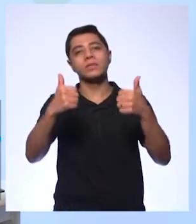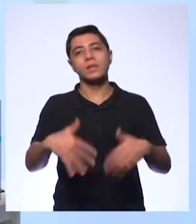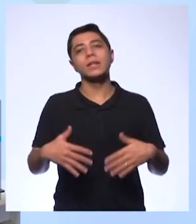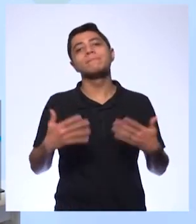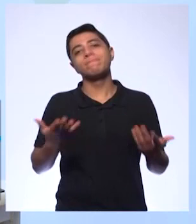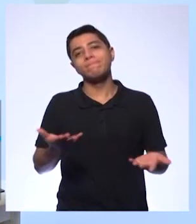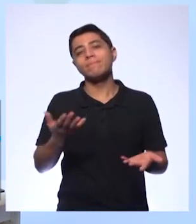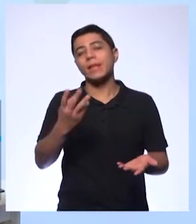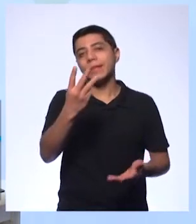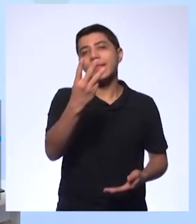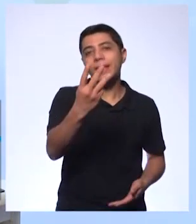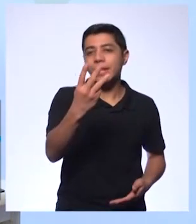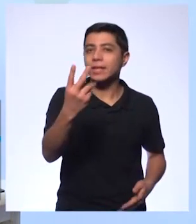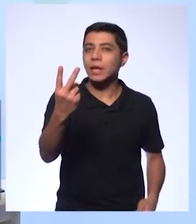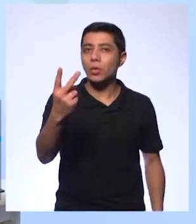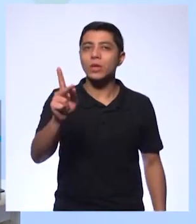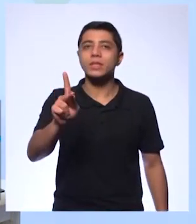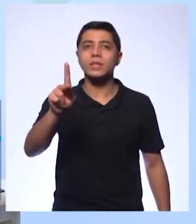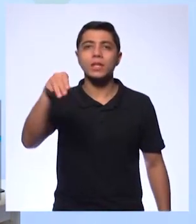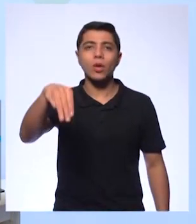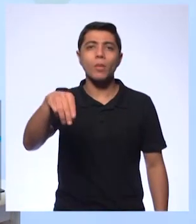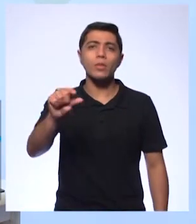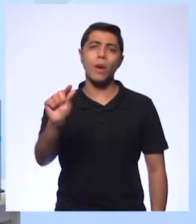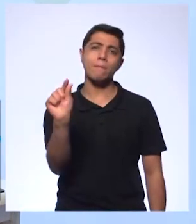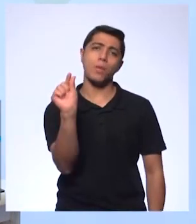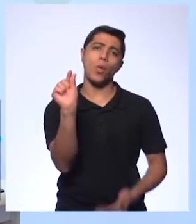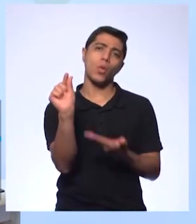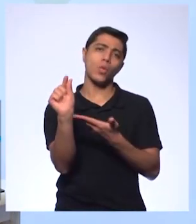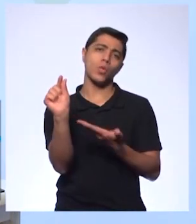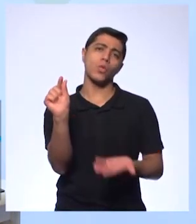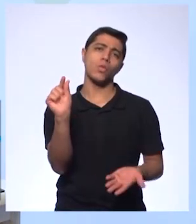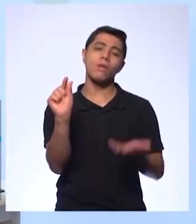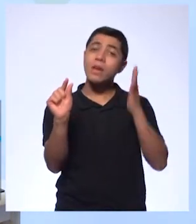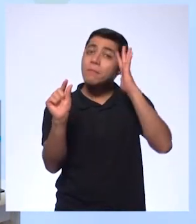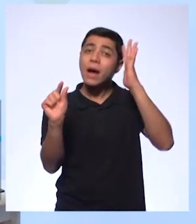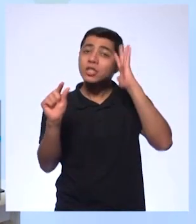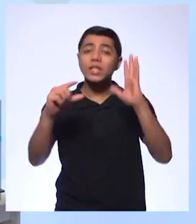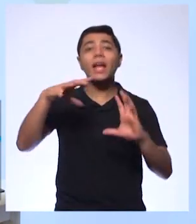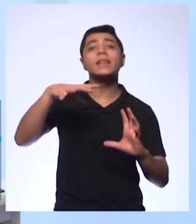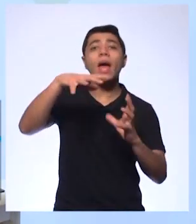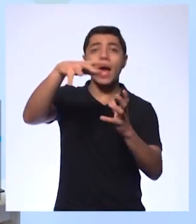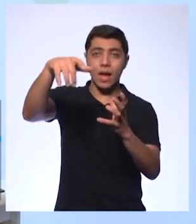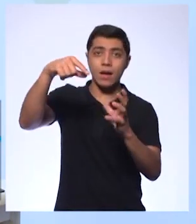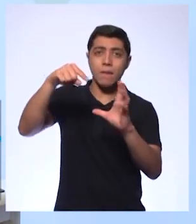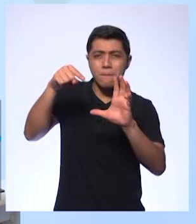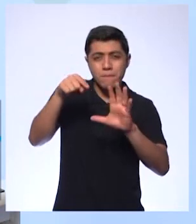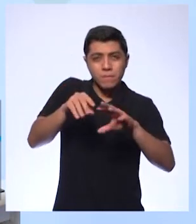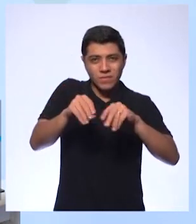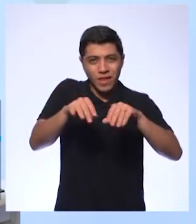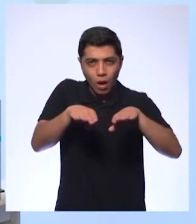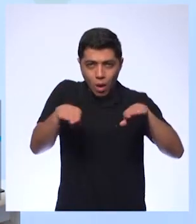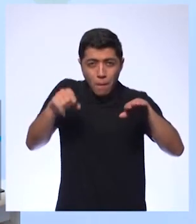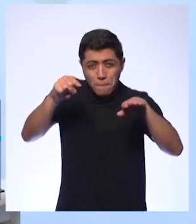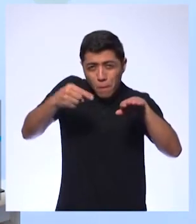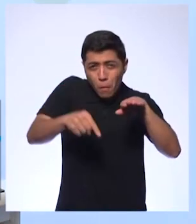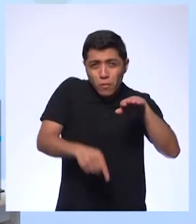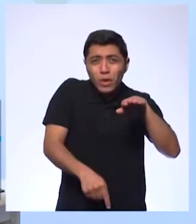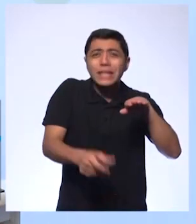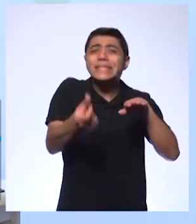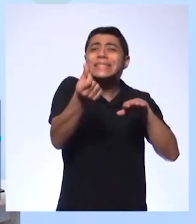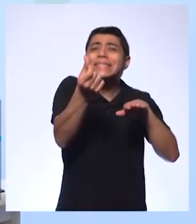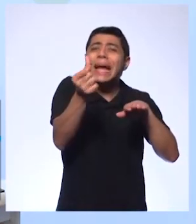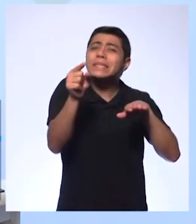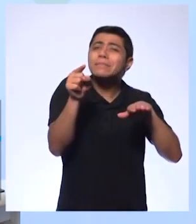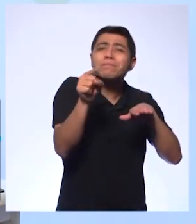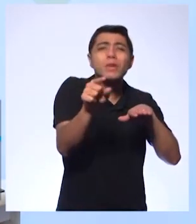profundidade. Quando a gente fala de profundidade da Terra, chega até 6.900 quilômetros de profundidade. Então, isso aí é uma folha de